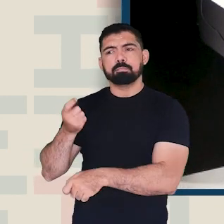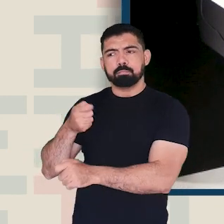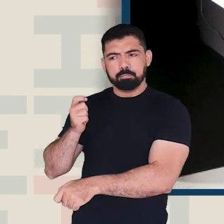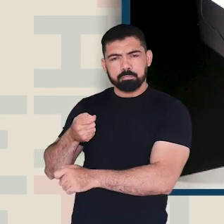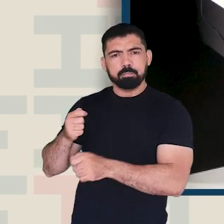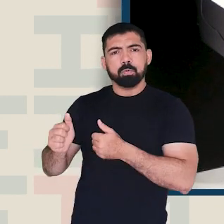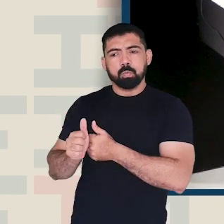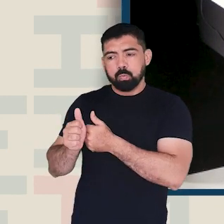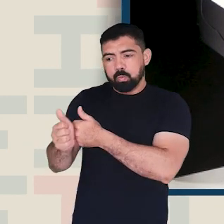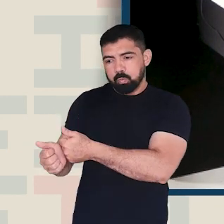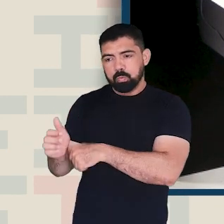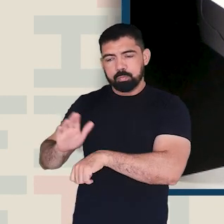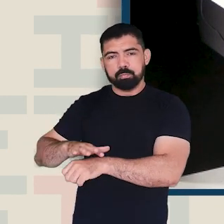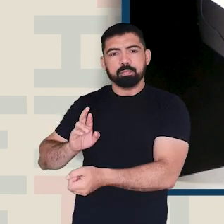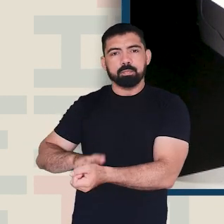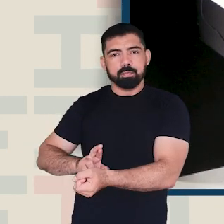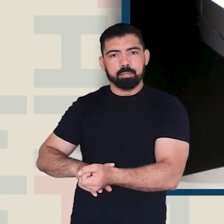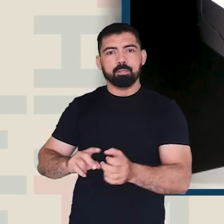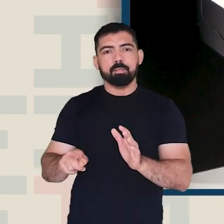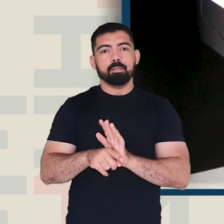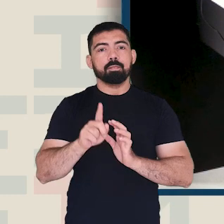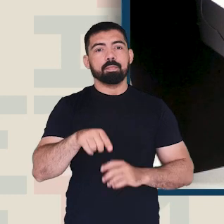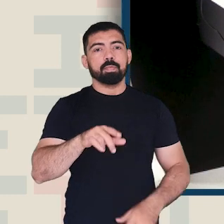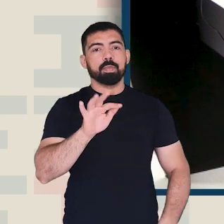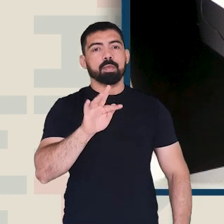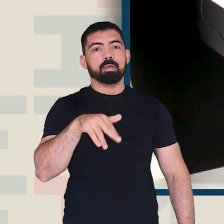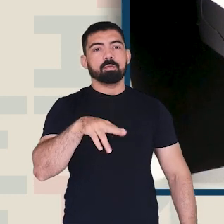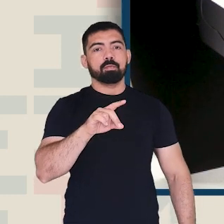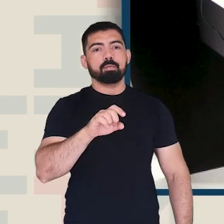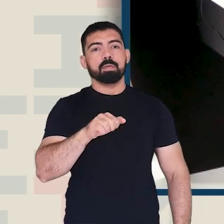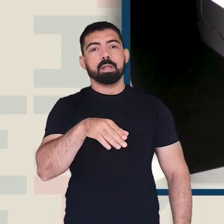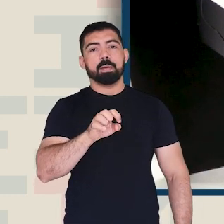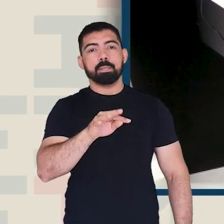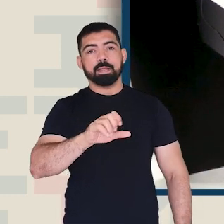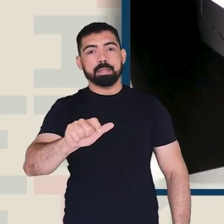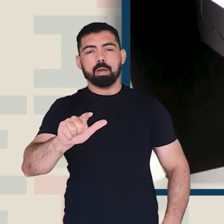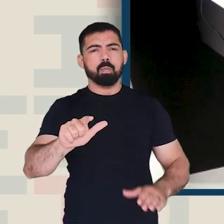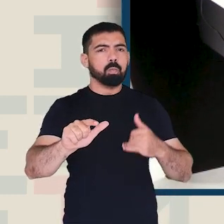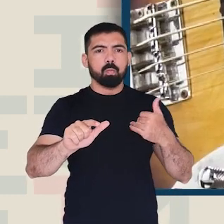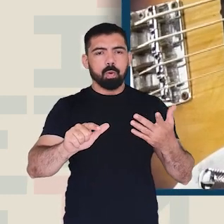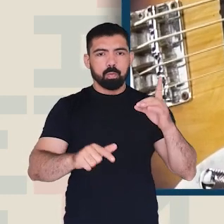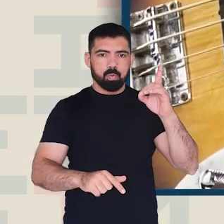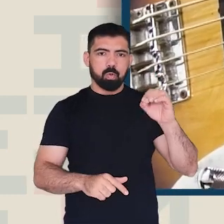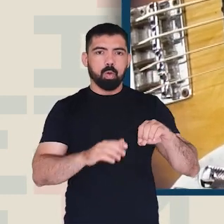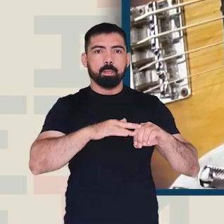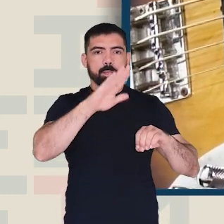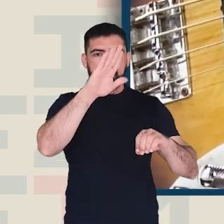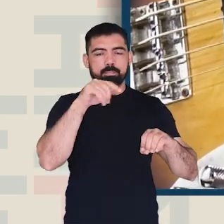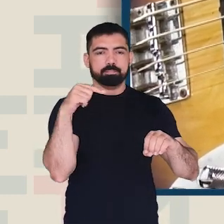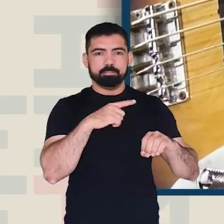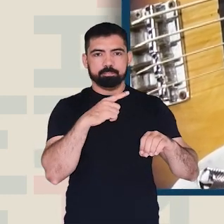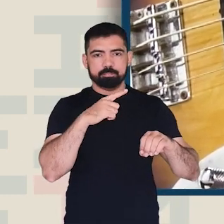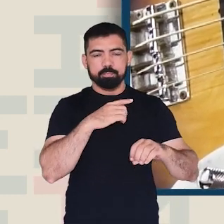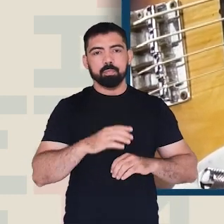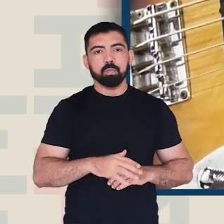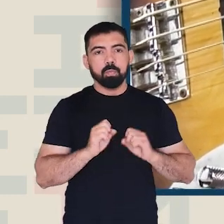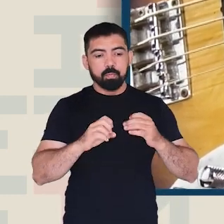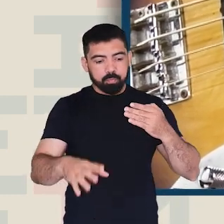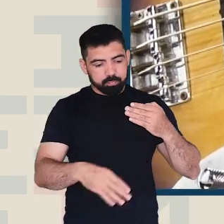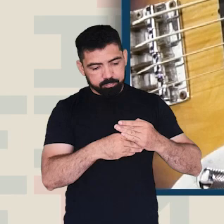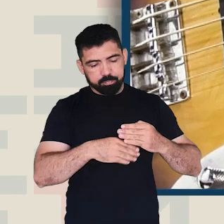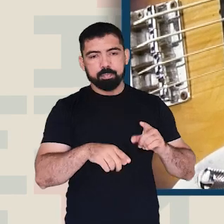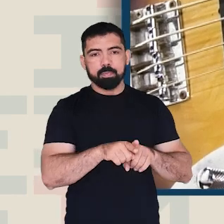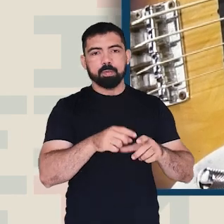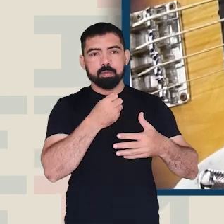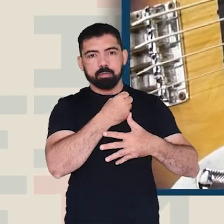eu estou tocando só a fundamental do acorde. E esse acorde é um dó maior, então eu posso complementar com notas de um acorde